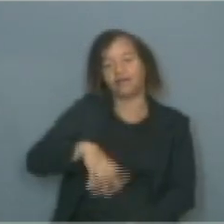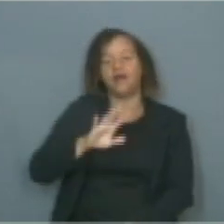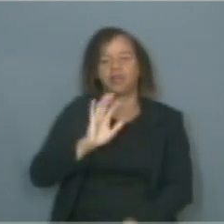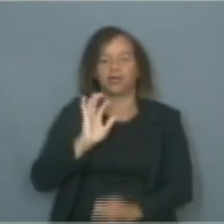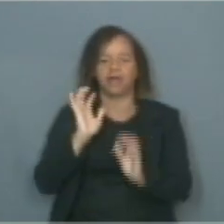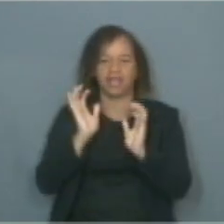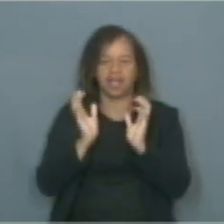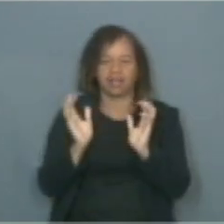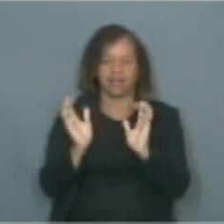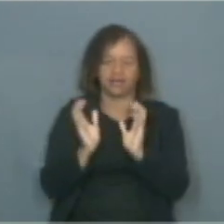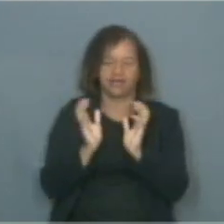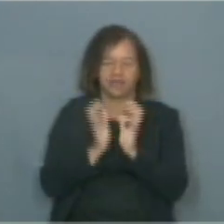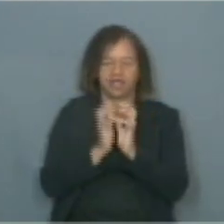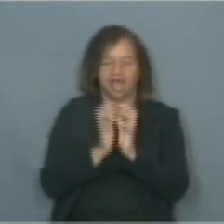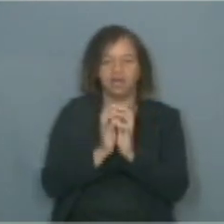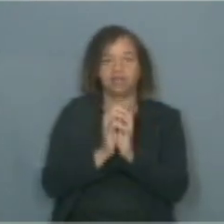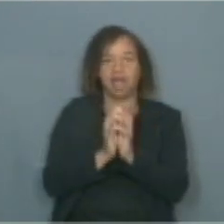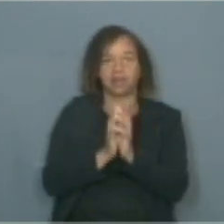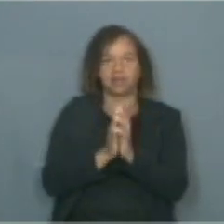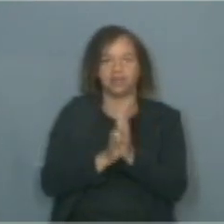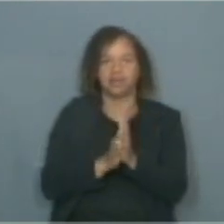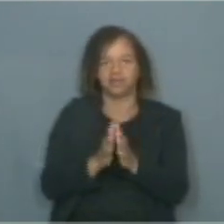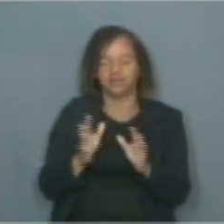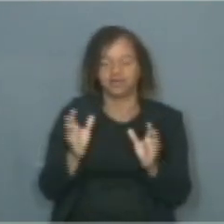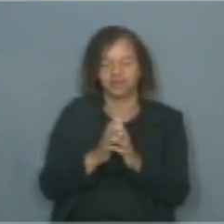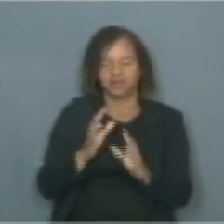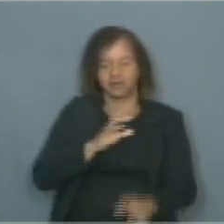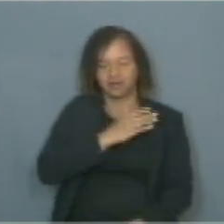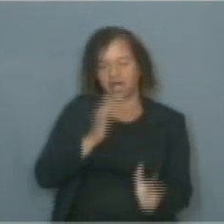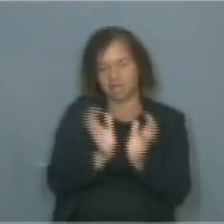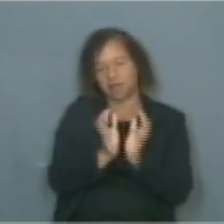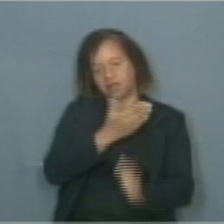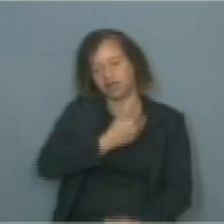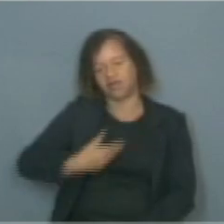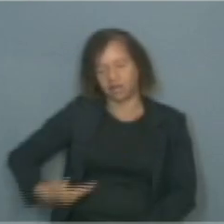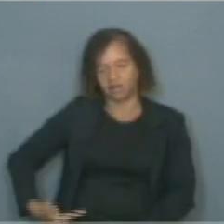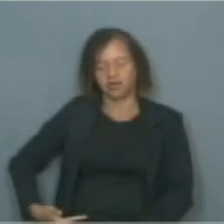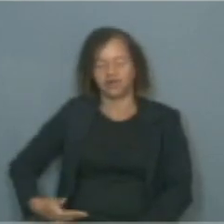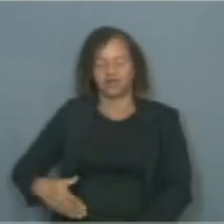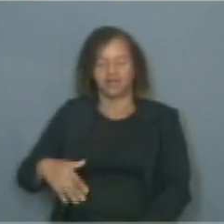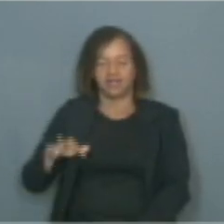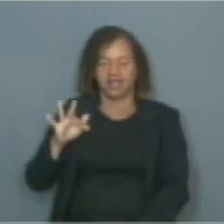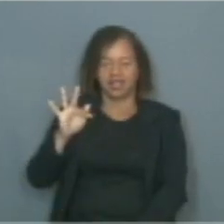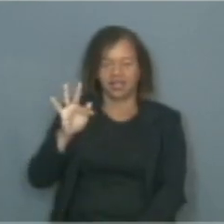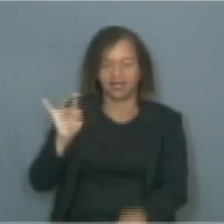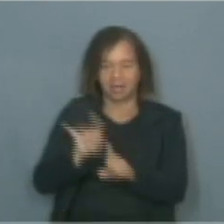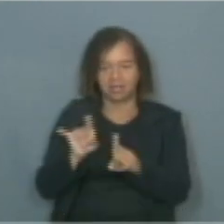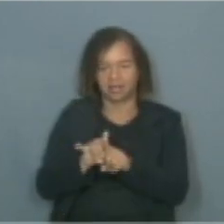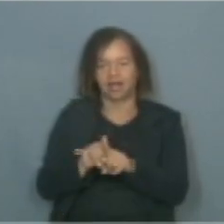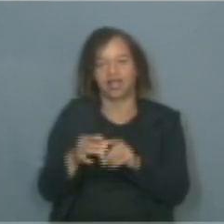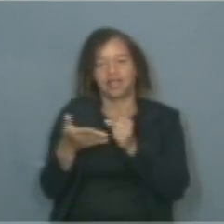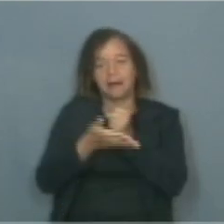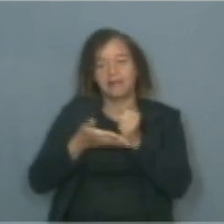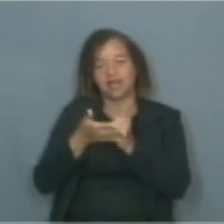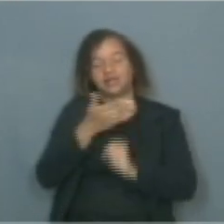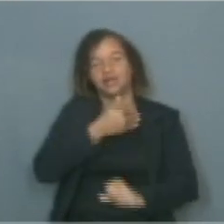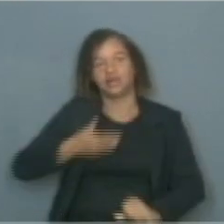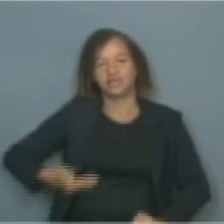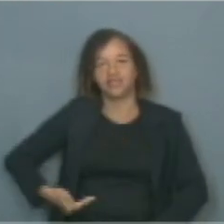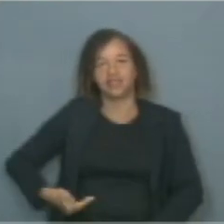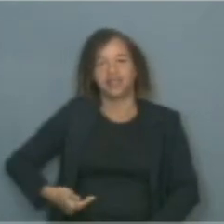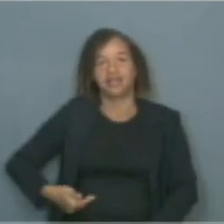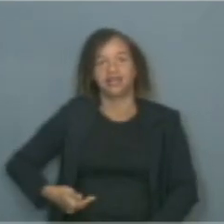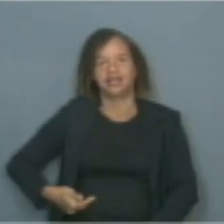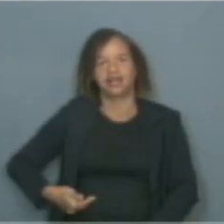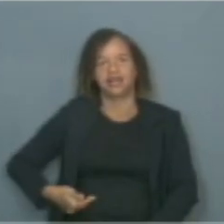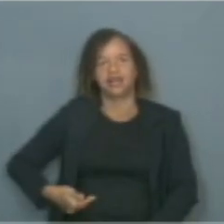tem que chegar aos órgãos competentes, tem que chegar lá a equipe da governadora. Que os vereadores aqui, que são da base do governo, a gente